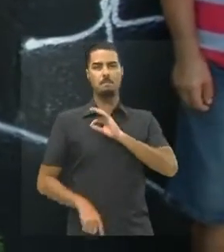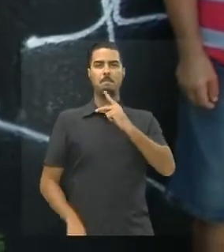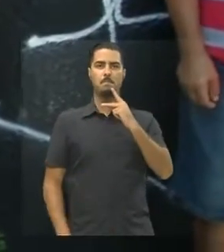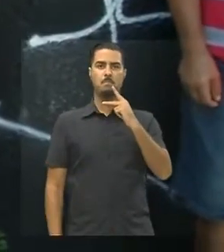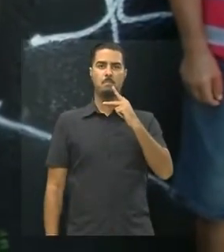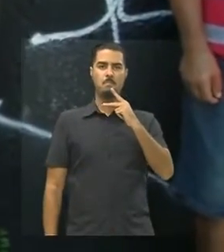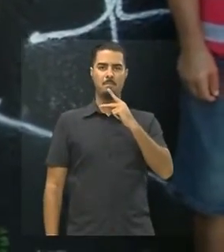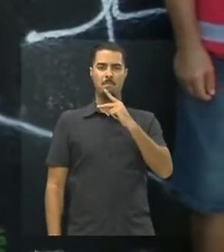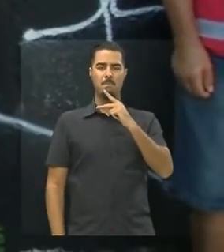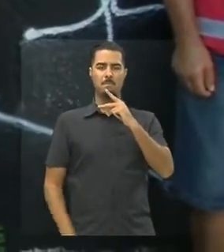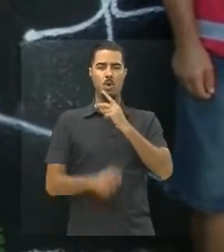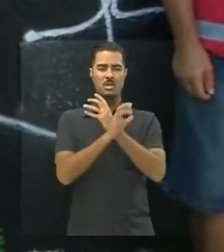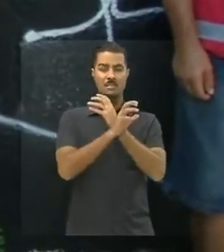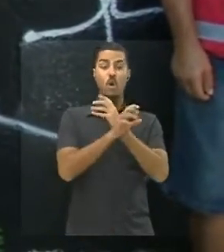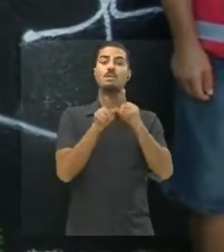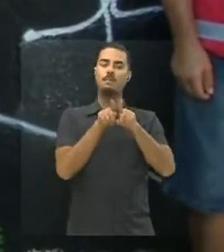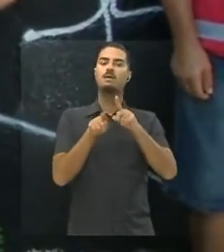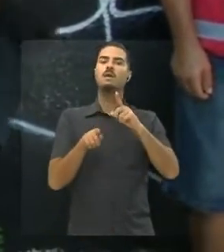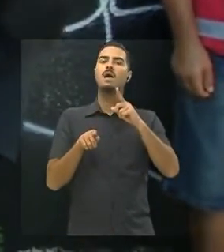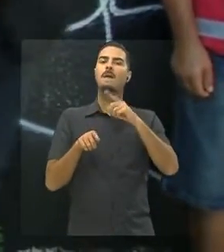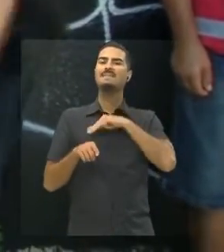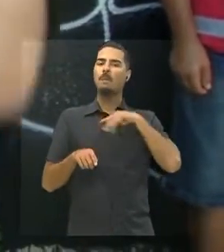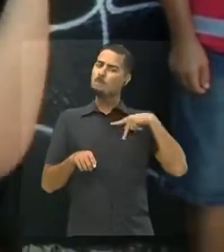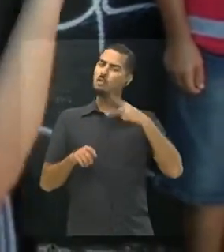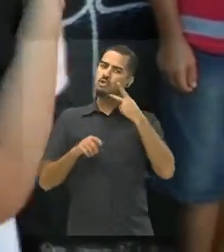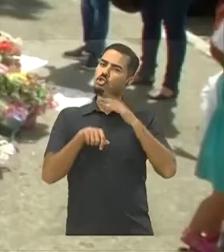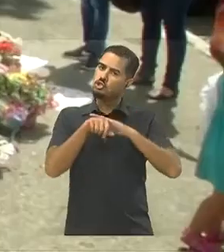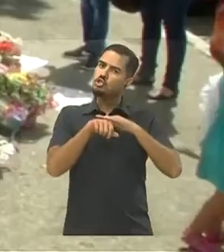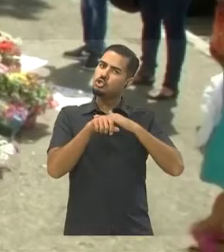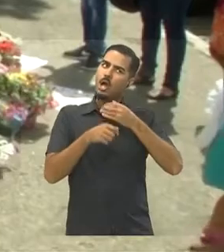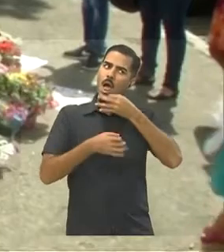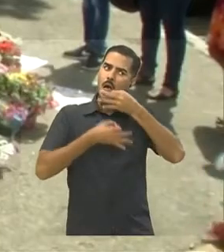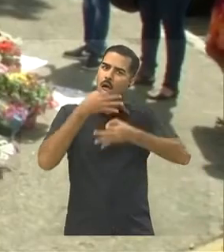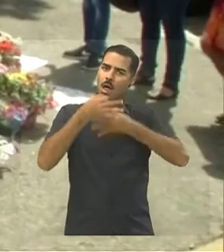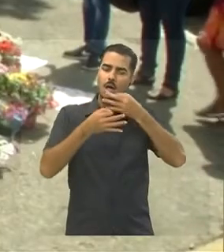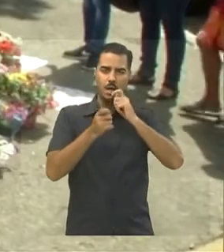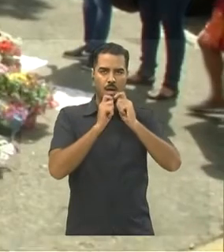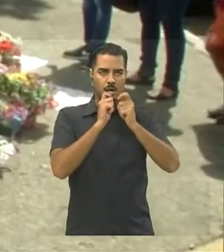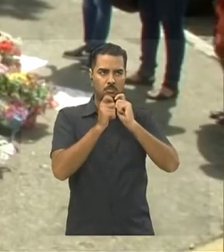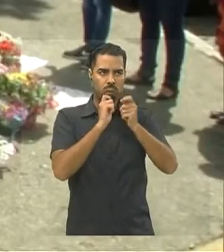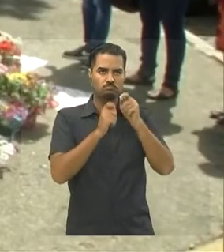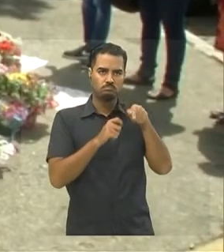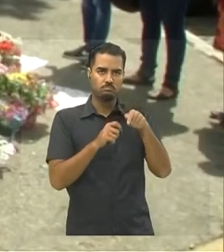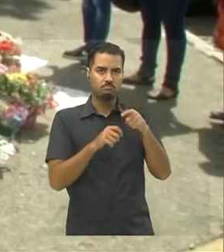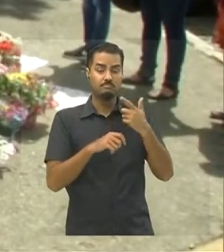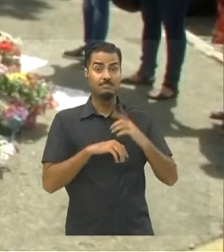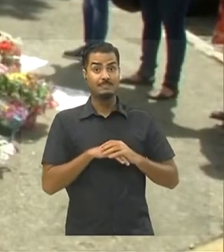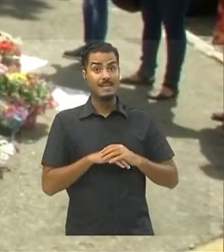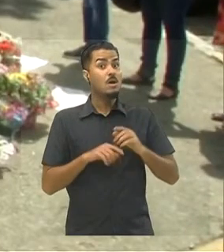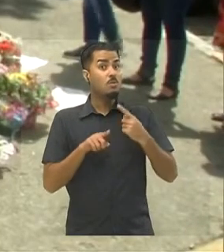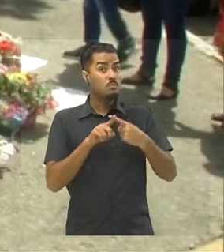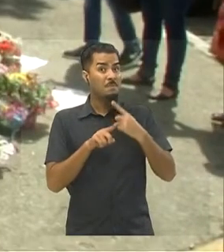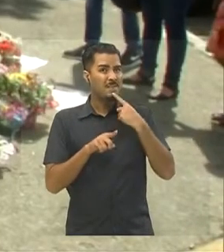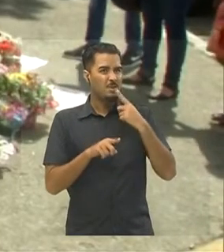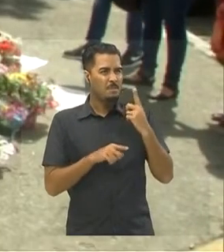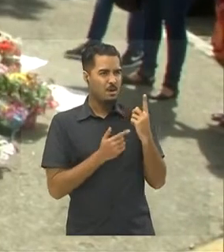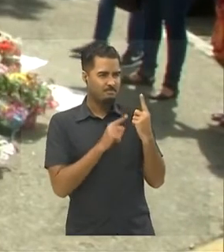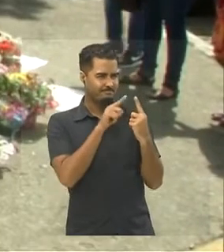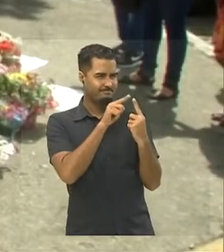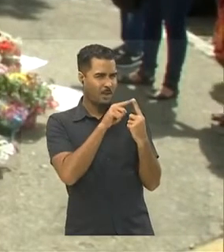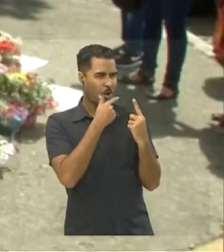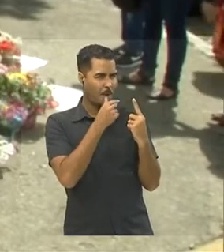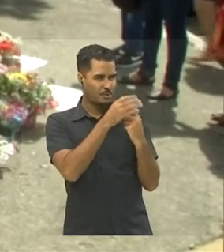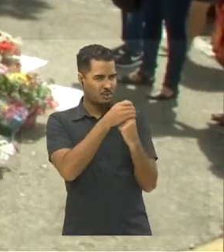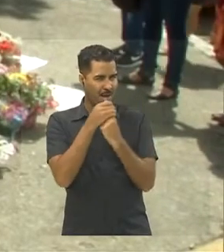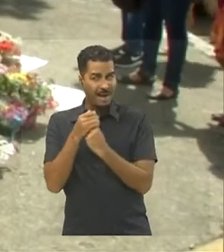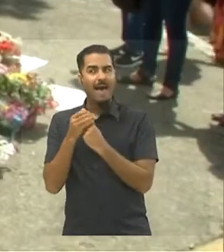com jornalistas. O delegado responsável pelo caso disse que o jovem foi um dos mentores do crime. Segundo o Ministério Público,